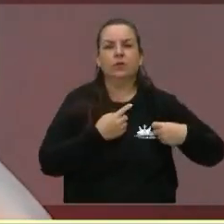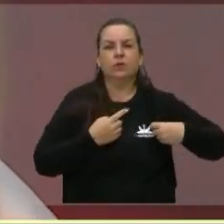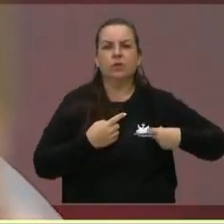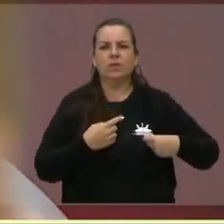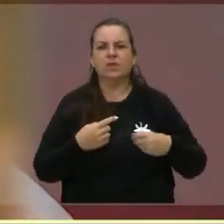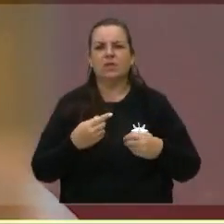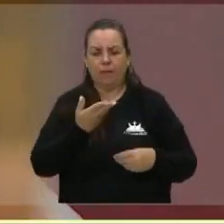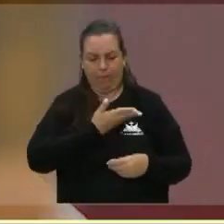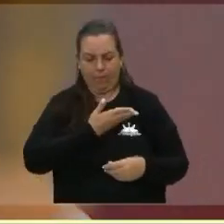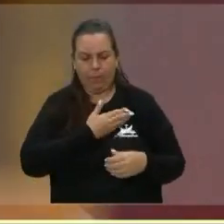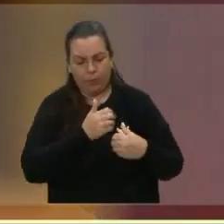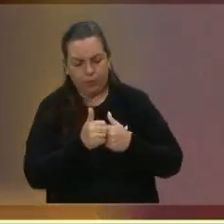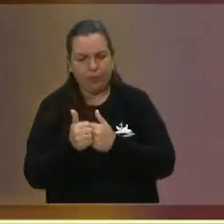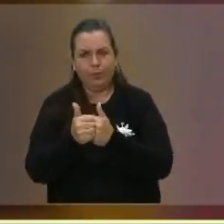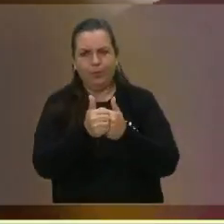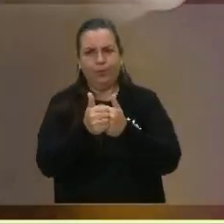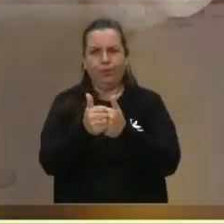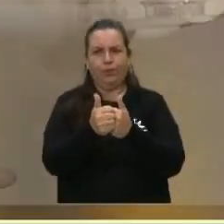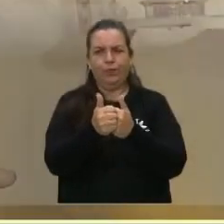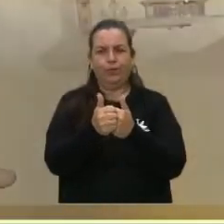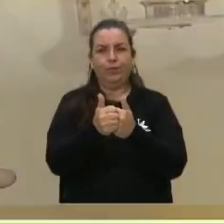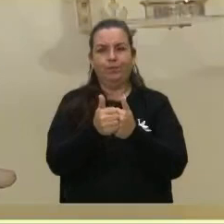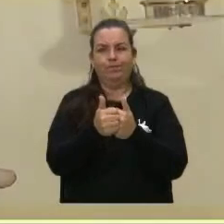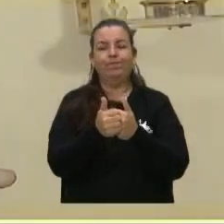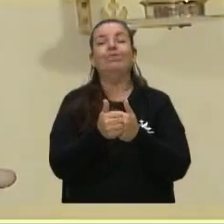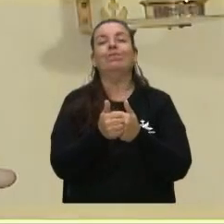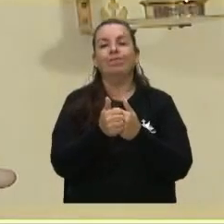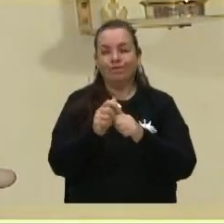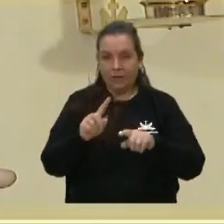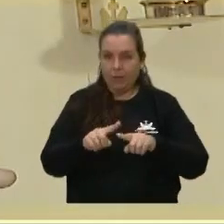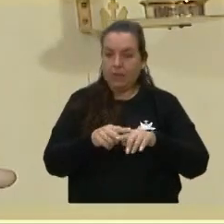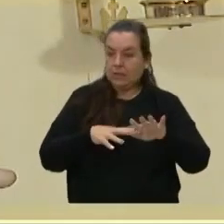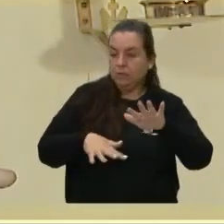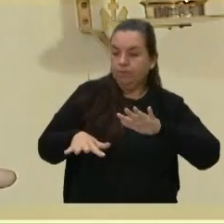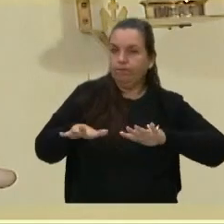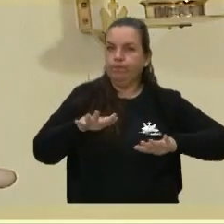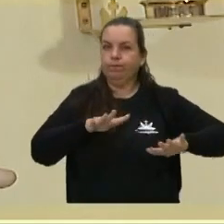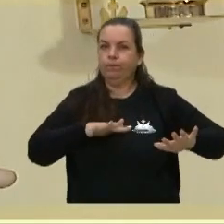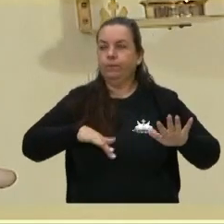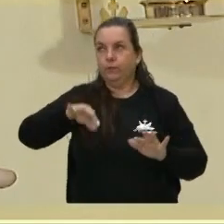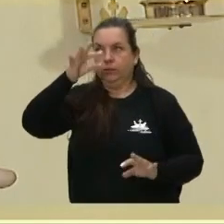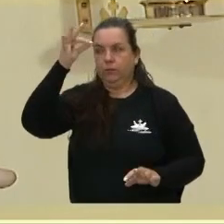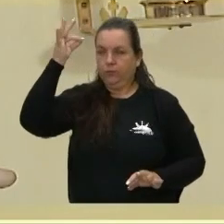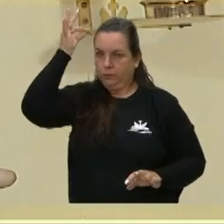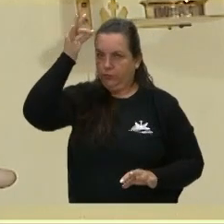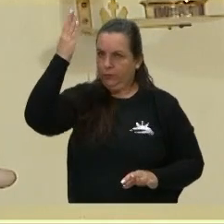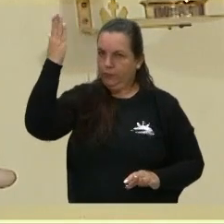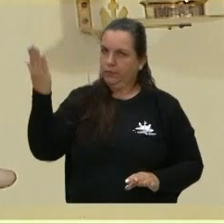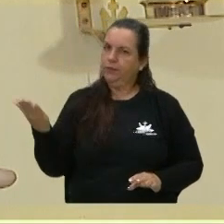apóstolos, discípulos, mas movidos pelo Espírito.